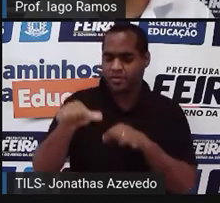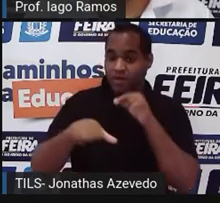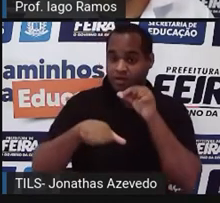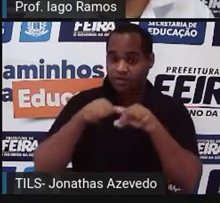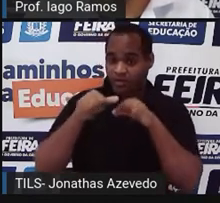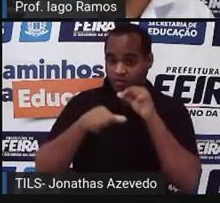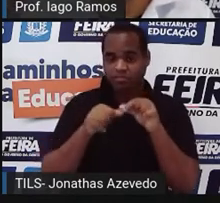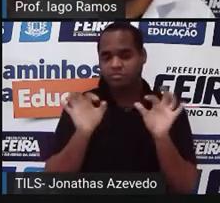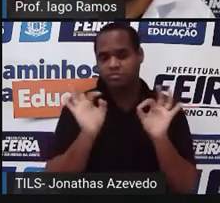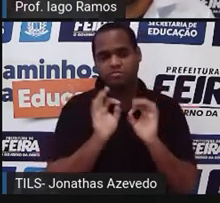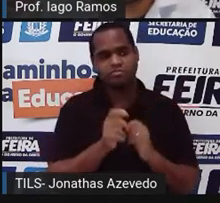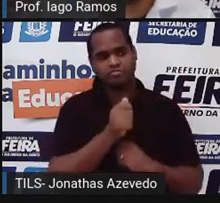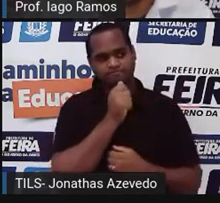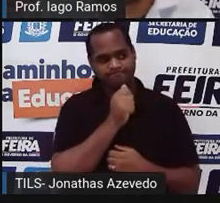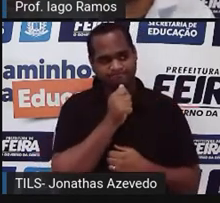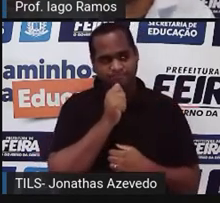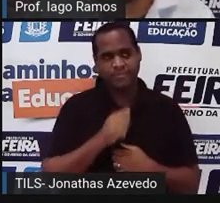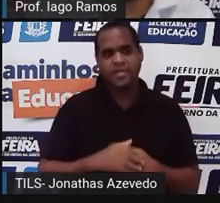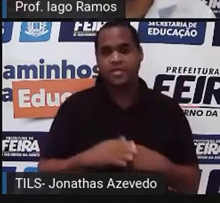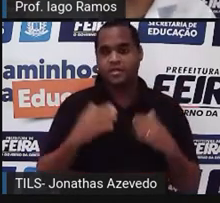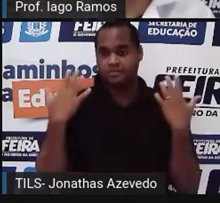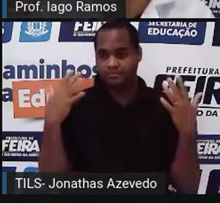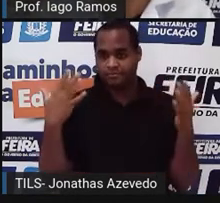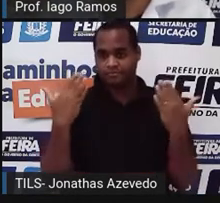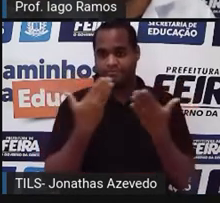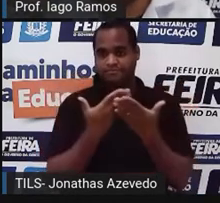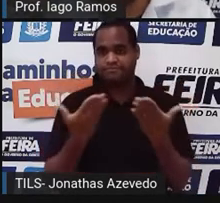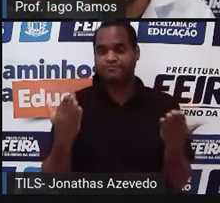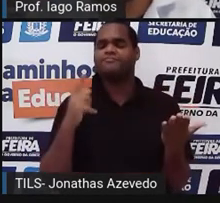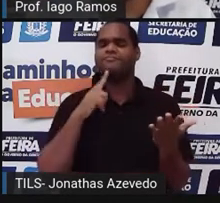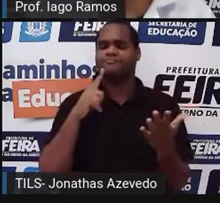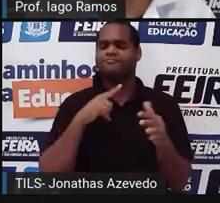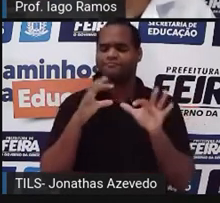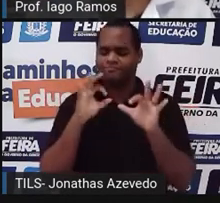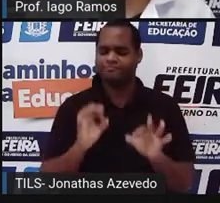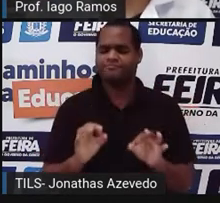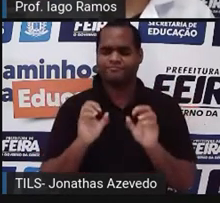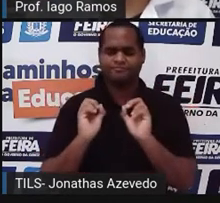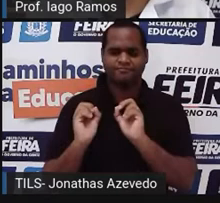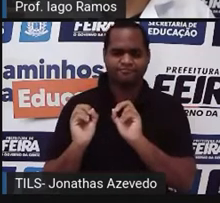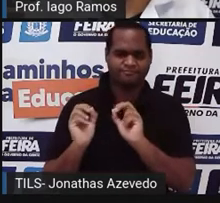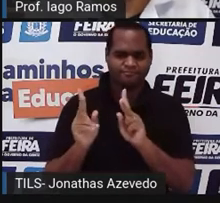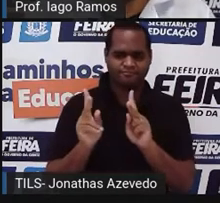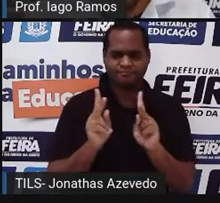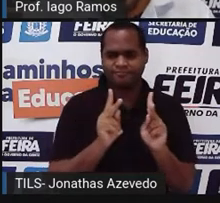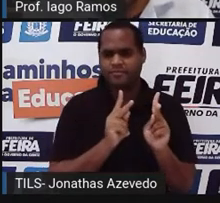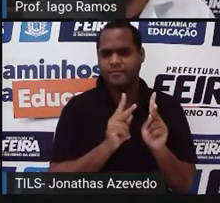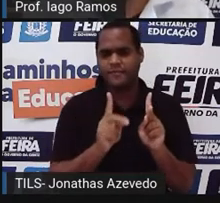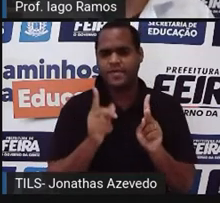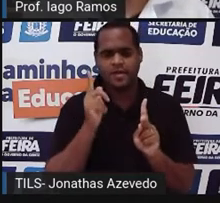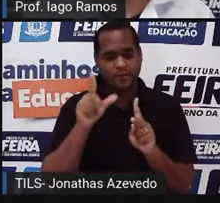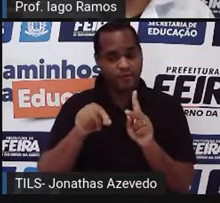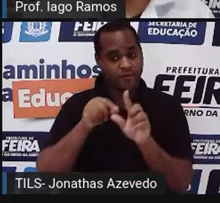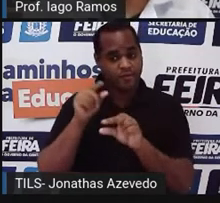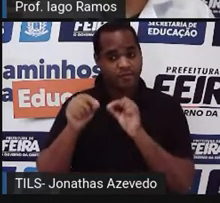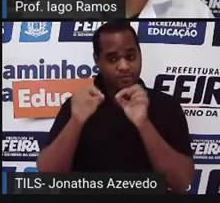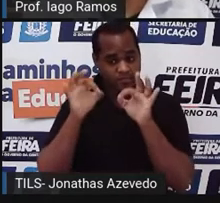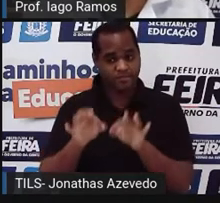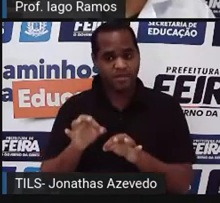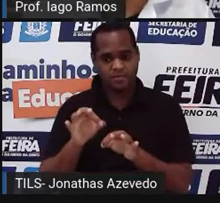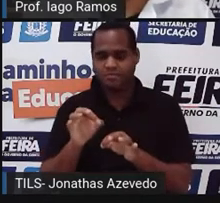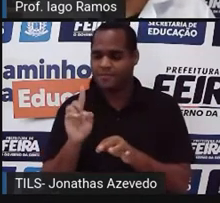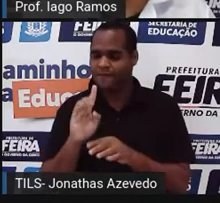as medidas, tá bom? Então, parabéns para você do outro lado, porque eu tenho certeza que você escolheu a opção